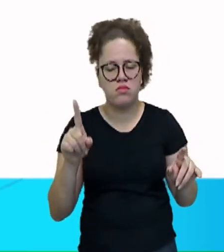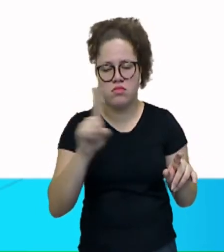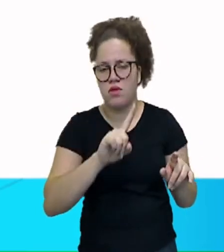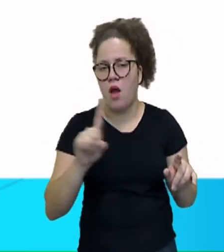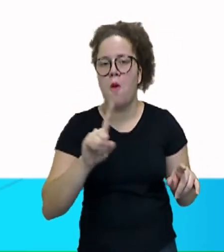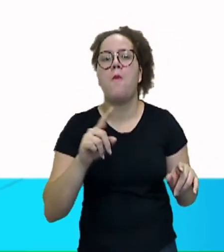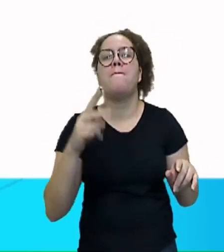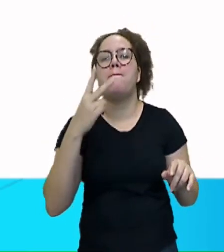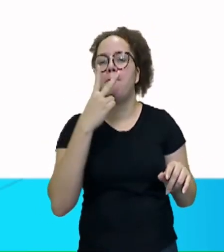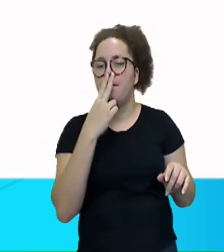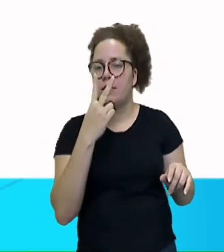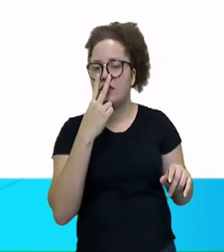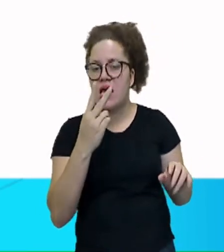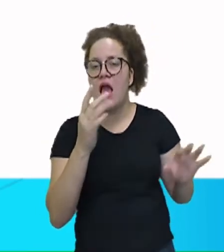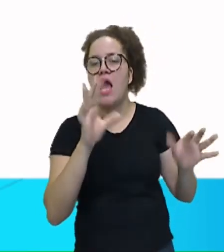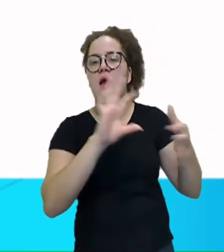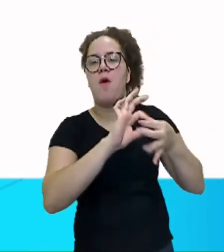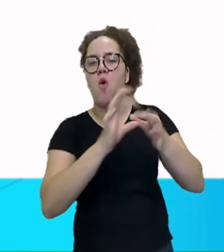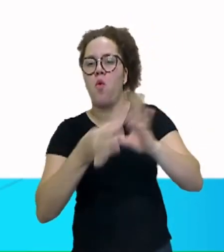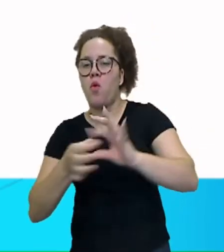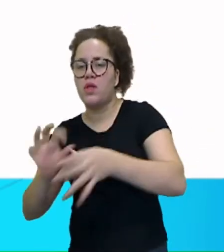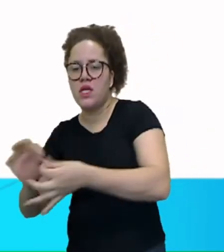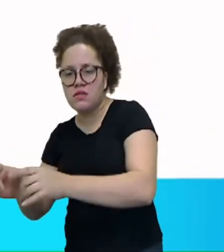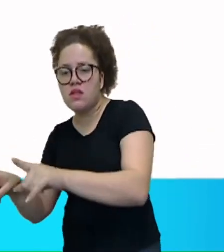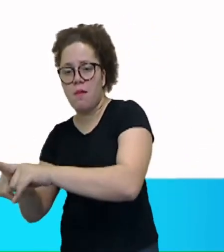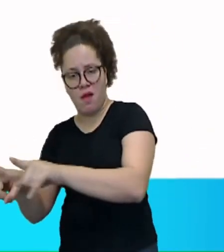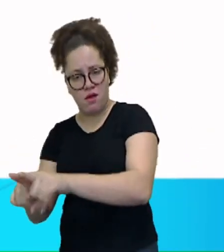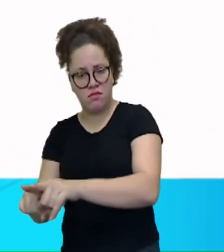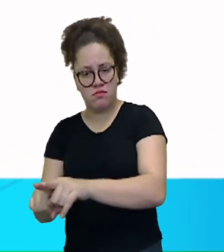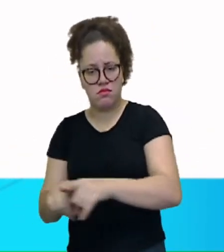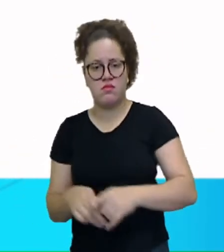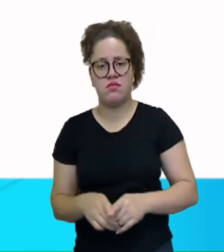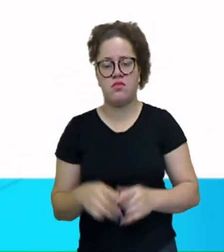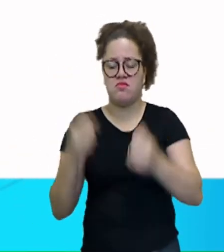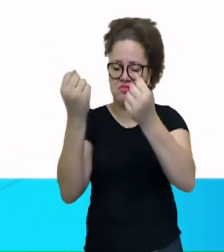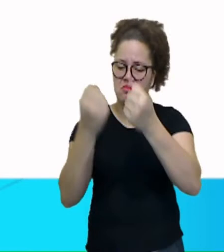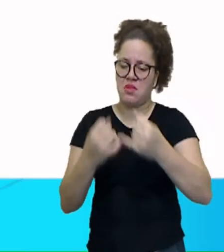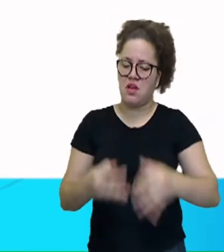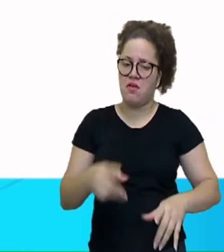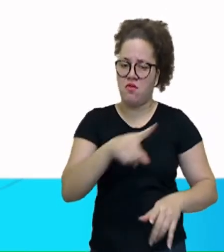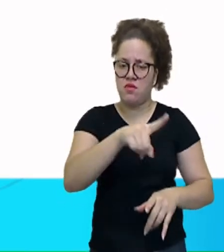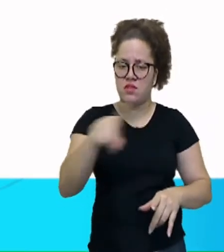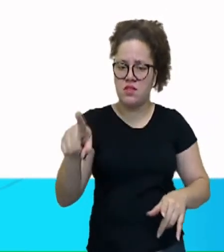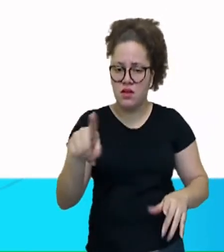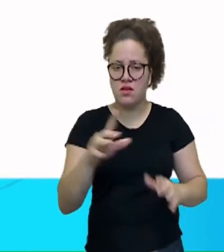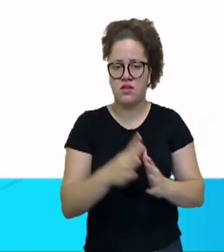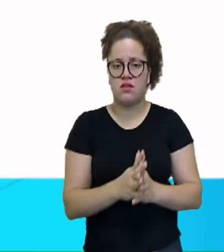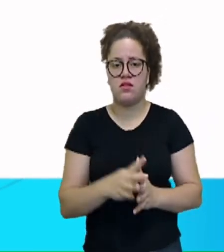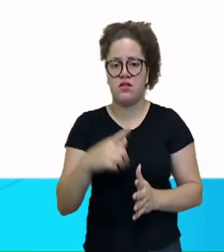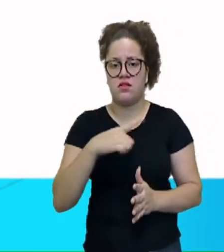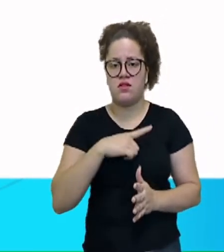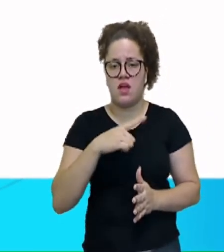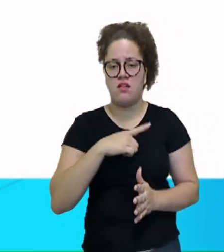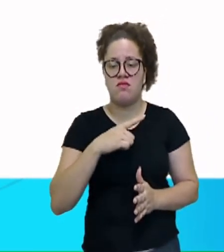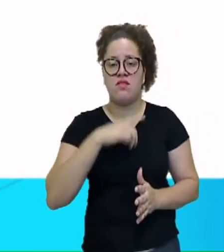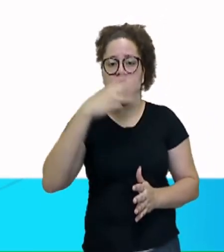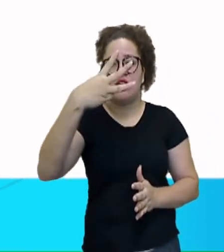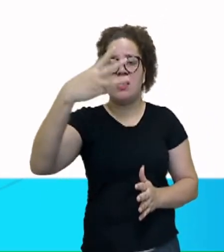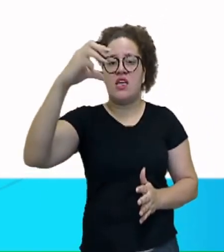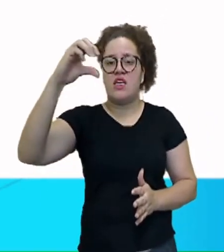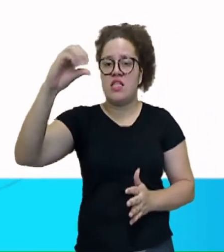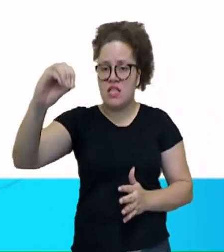contexto. E se eu falar para você que essa imagem ela tem mais de 30 metros